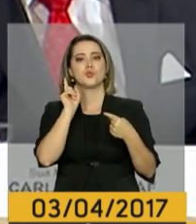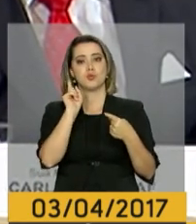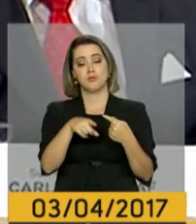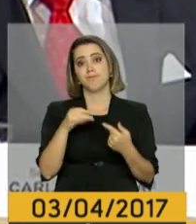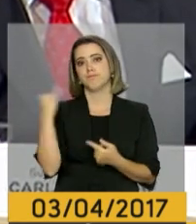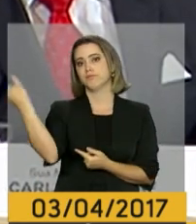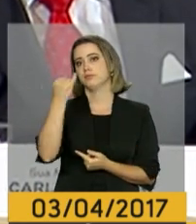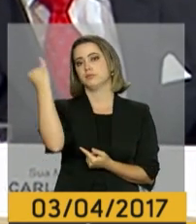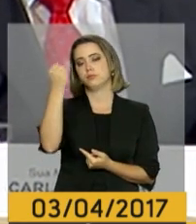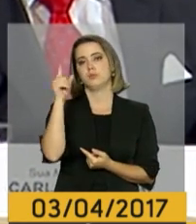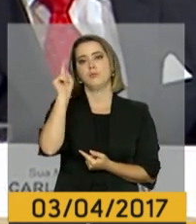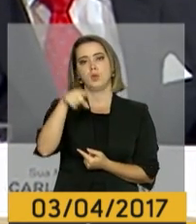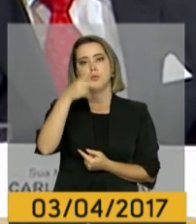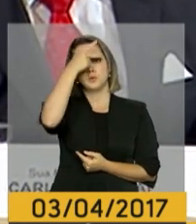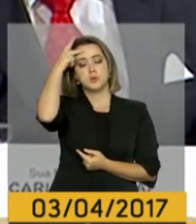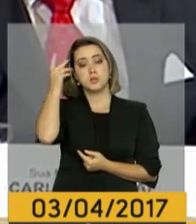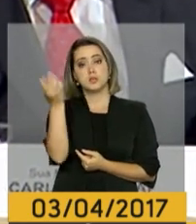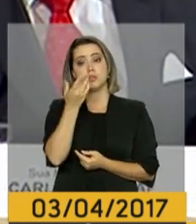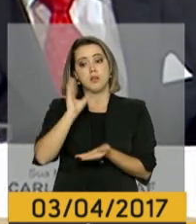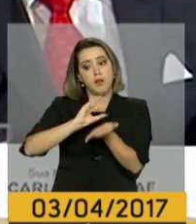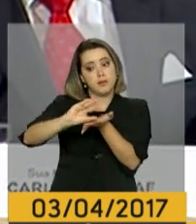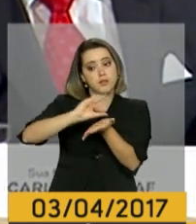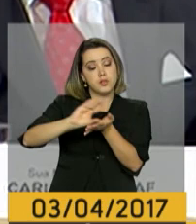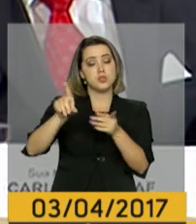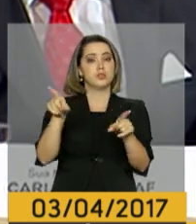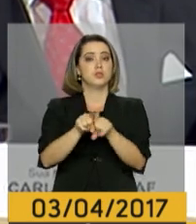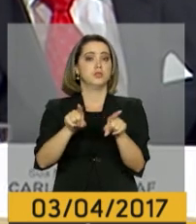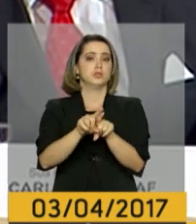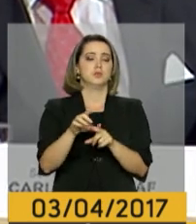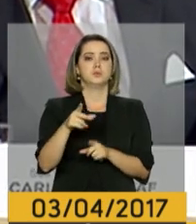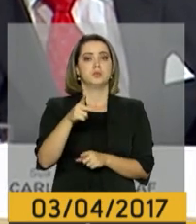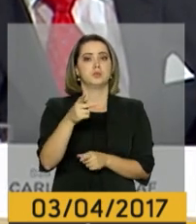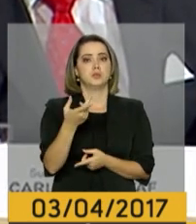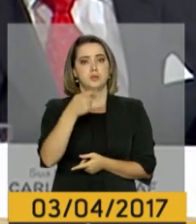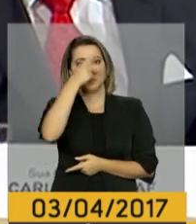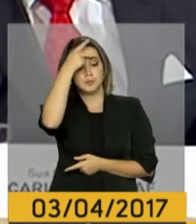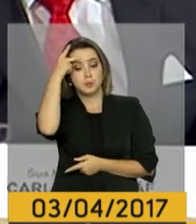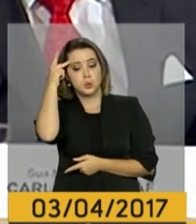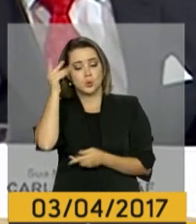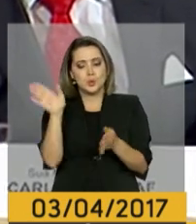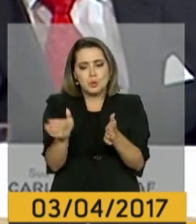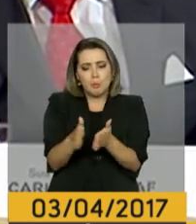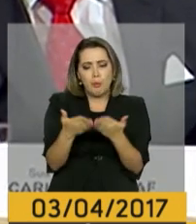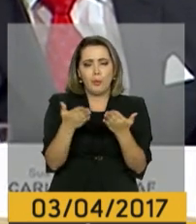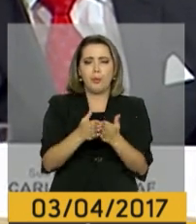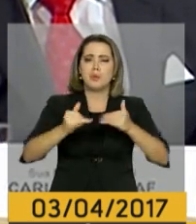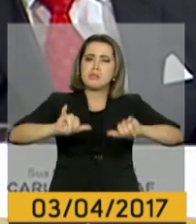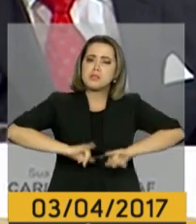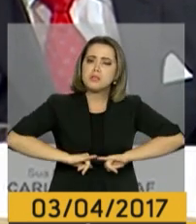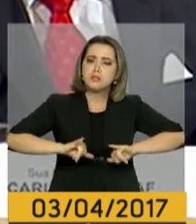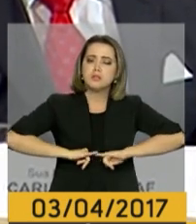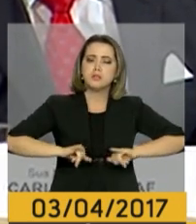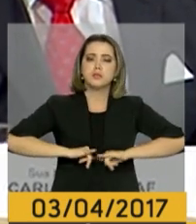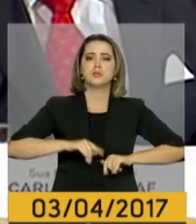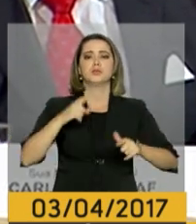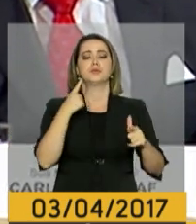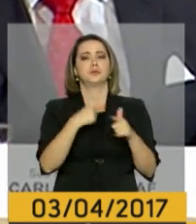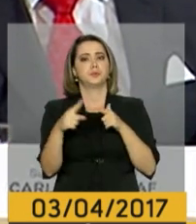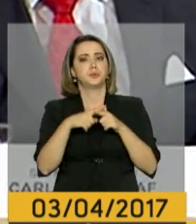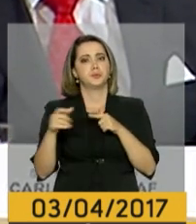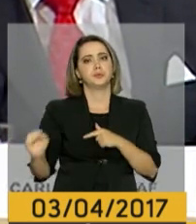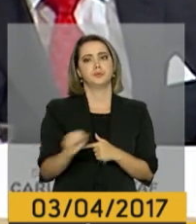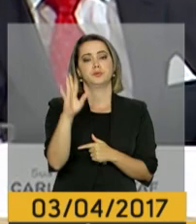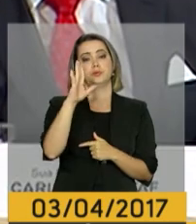fundamental para os que querem investir, mas é fundamental para os mais pobres, que não sofrem os efeitos da